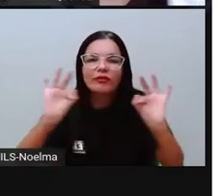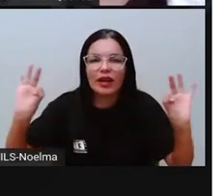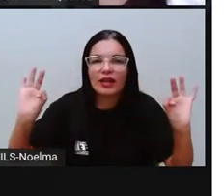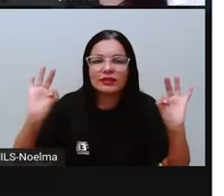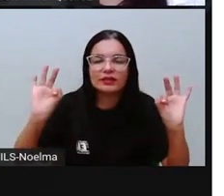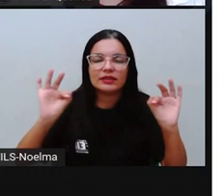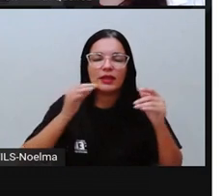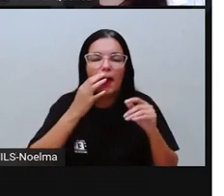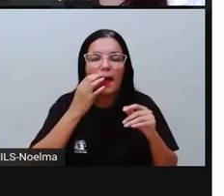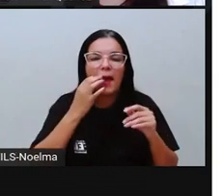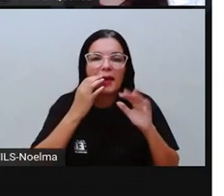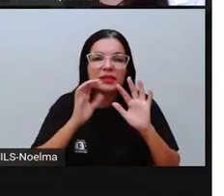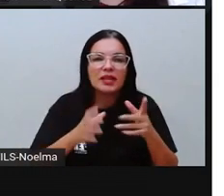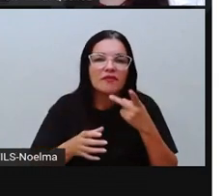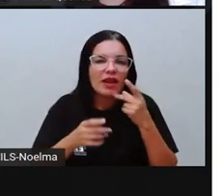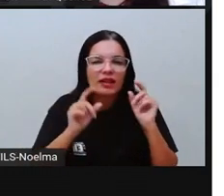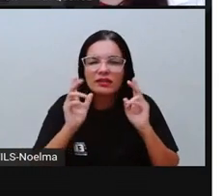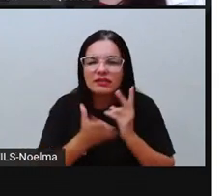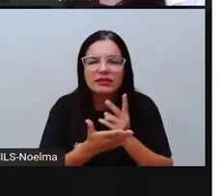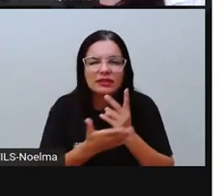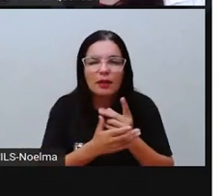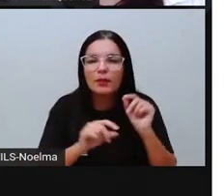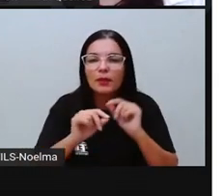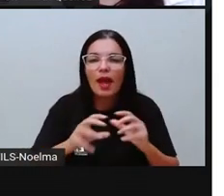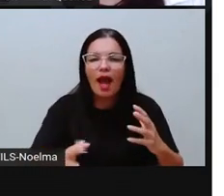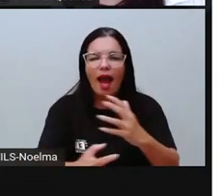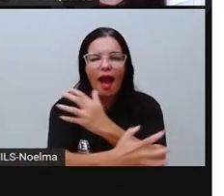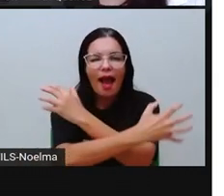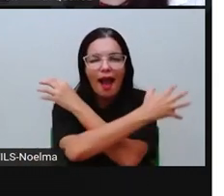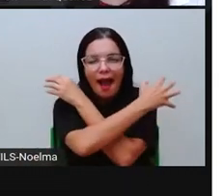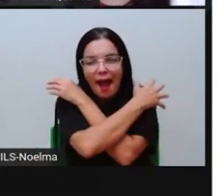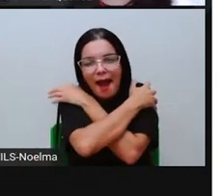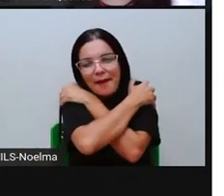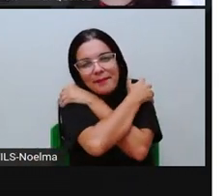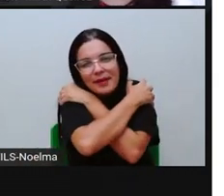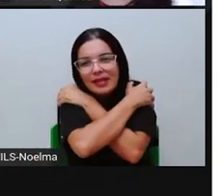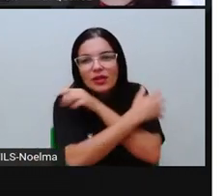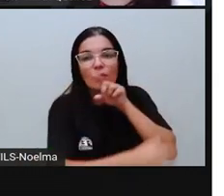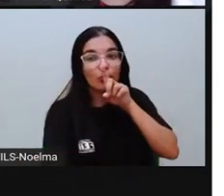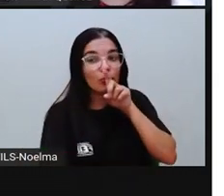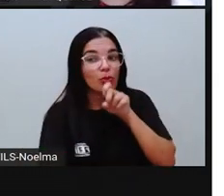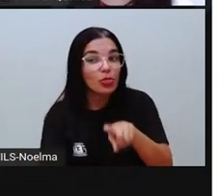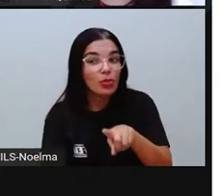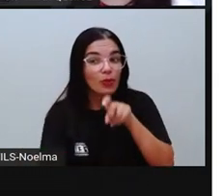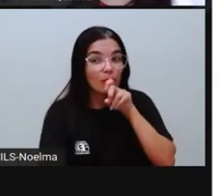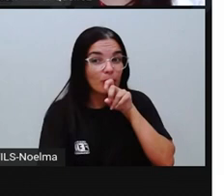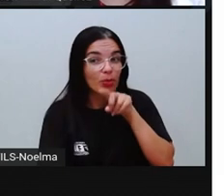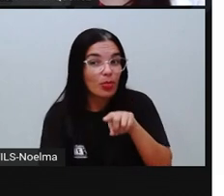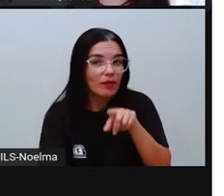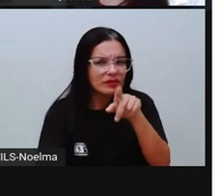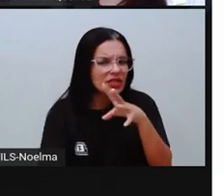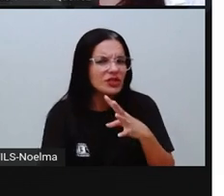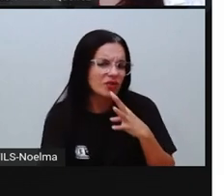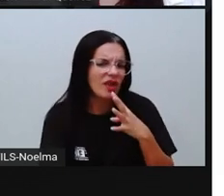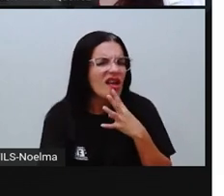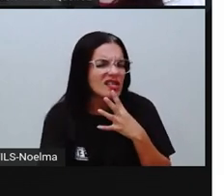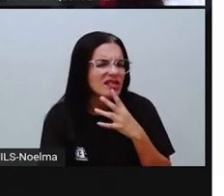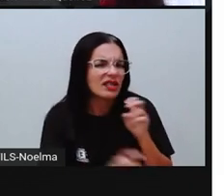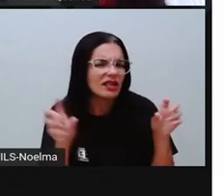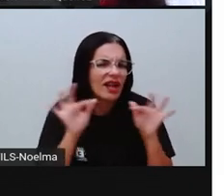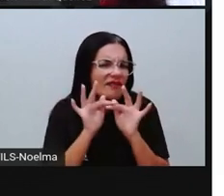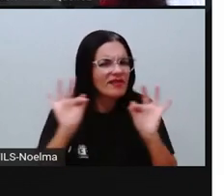sabiam sobre isso, é a expressão abraço de tamanduá. Vocês já ouviram falar sobre essa expressão? Pois